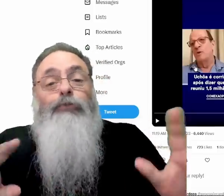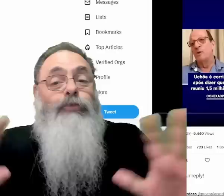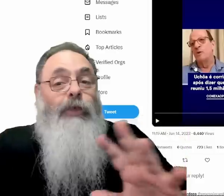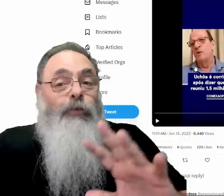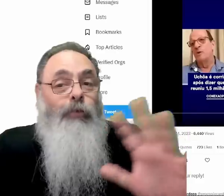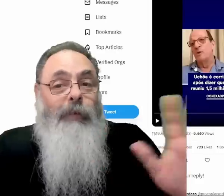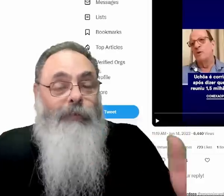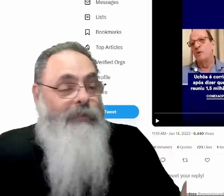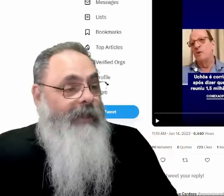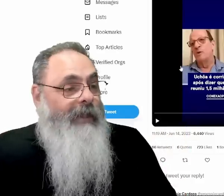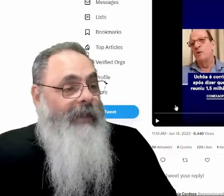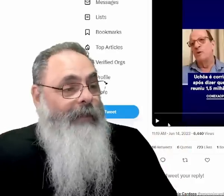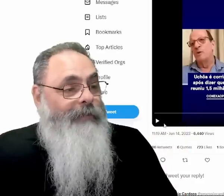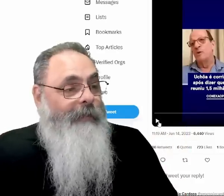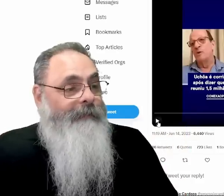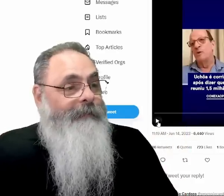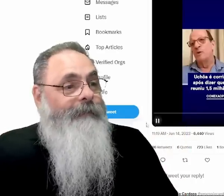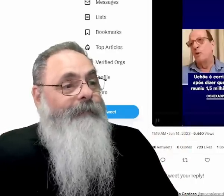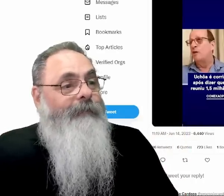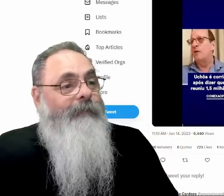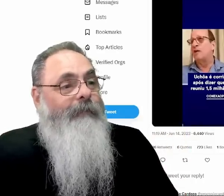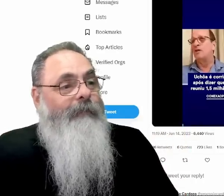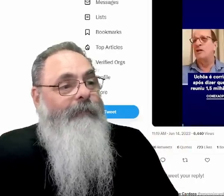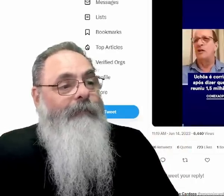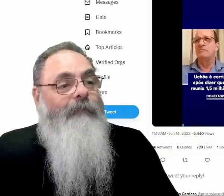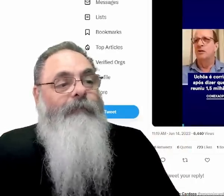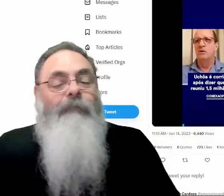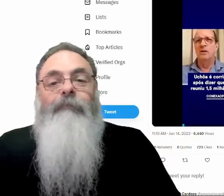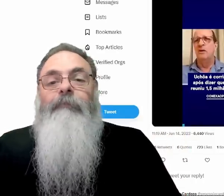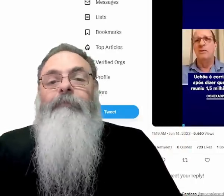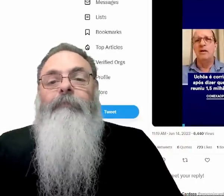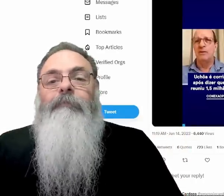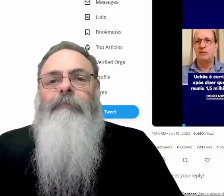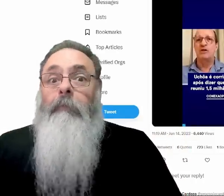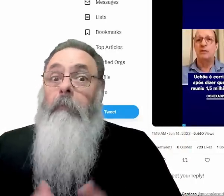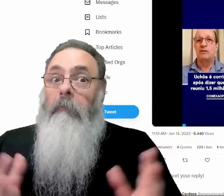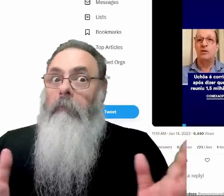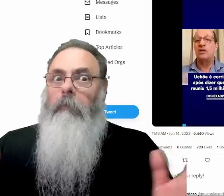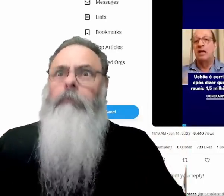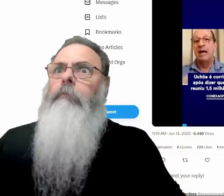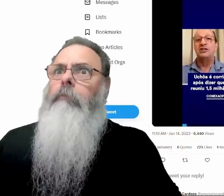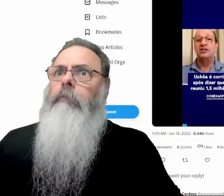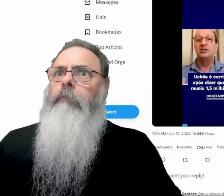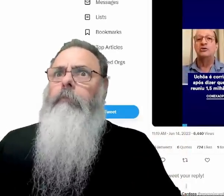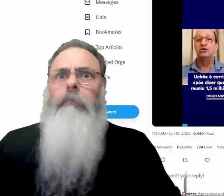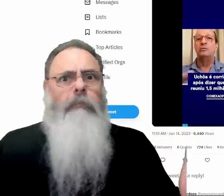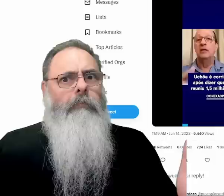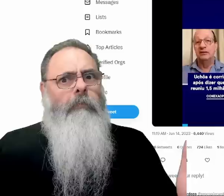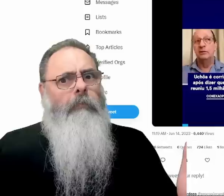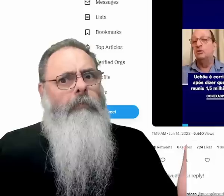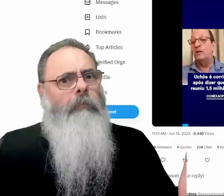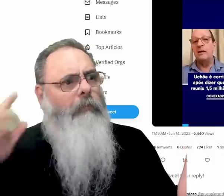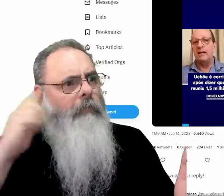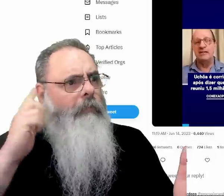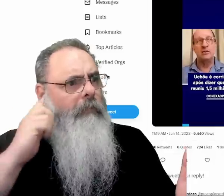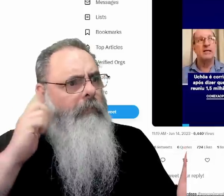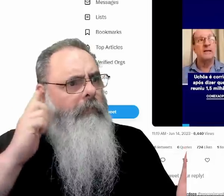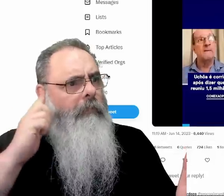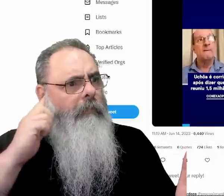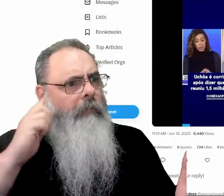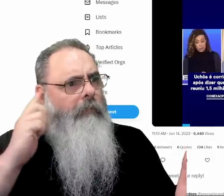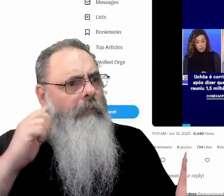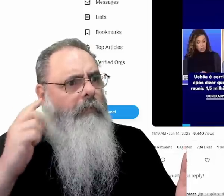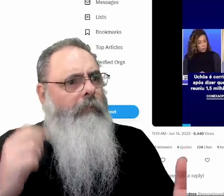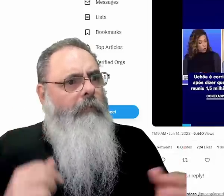ele falou ah não sei o número não sei que ela olha só hoje eu acho que tinha um milhão e meio mais ou menos de pessoas assistindo simultaneamente